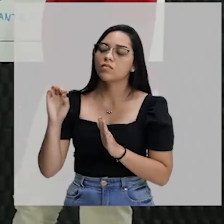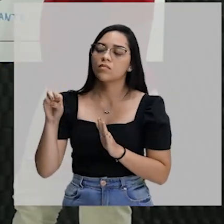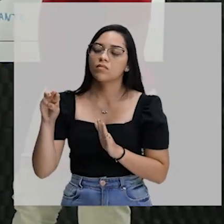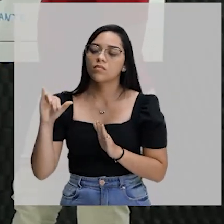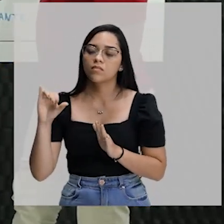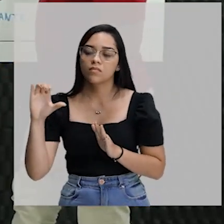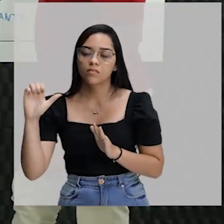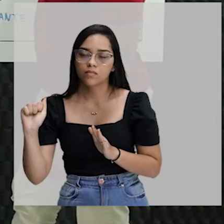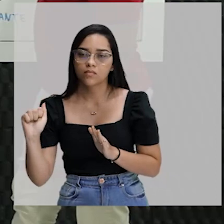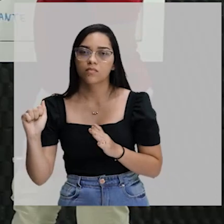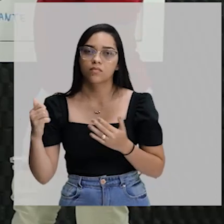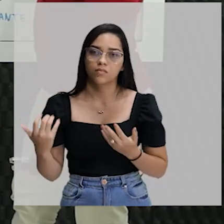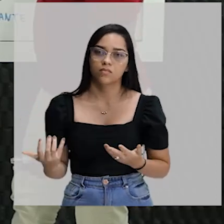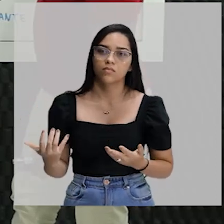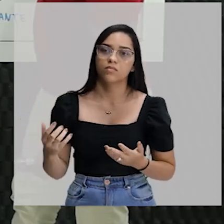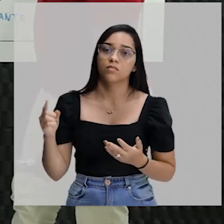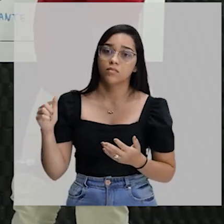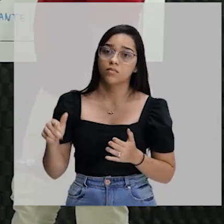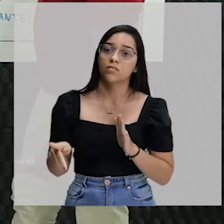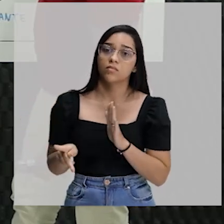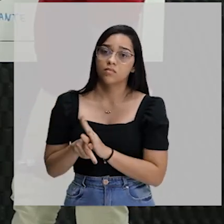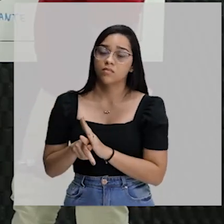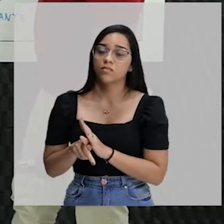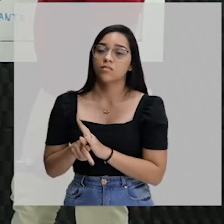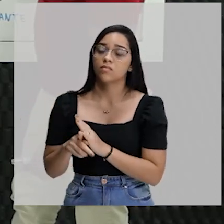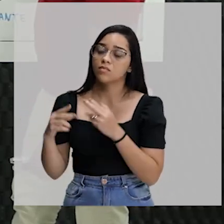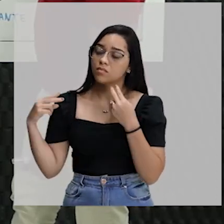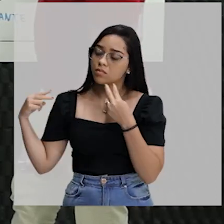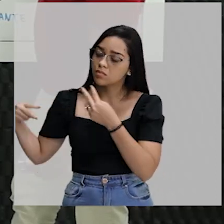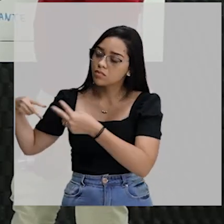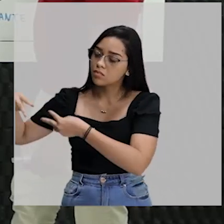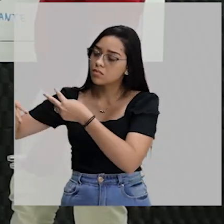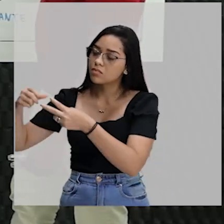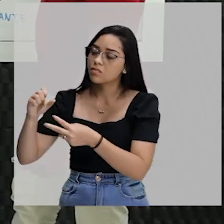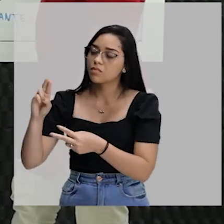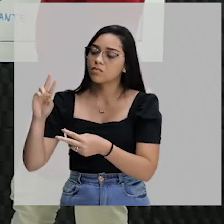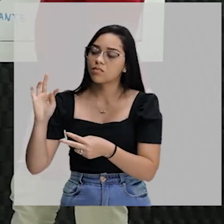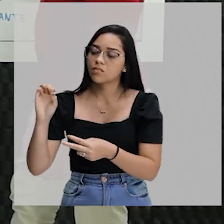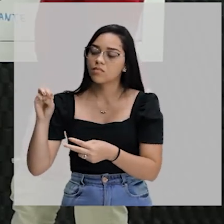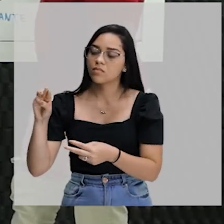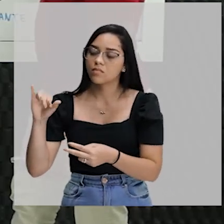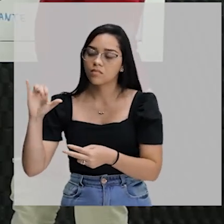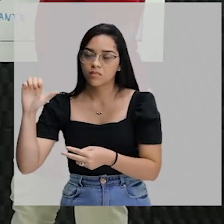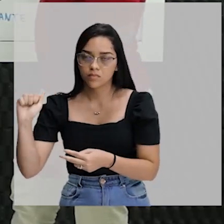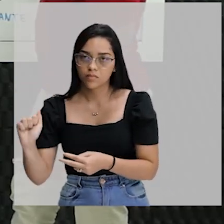dominante. Então, aqui é uma herança autossômica